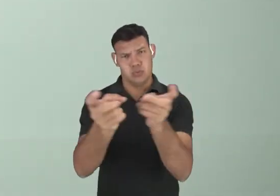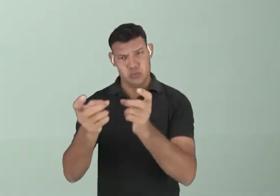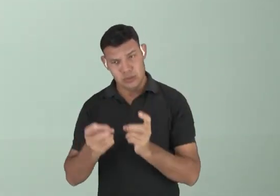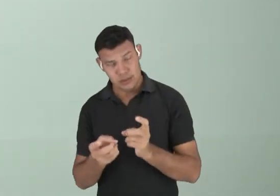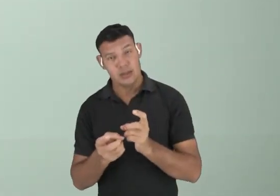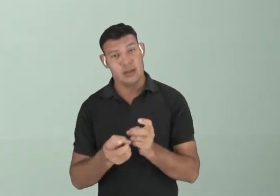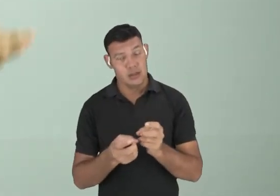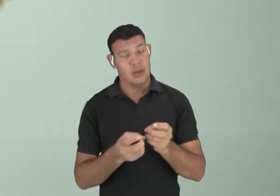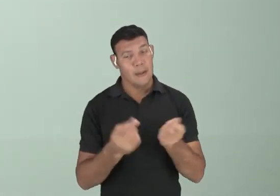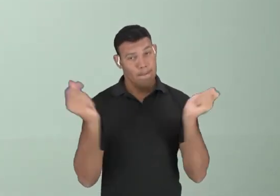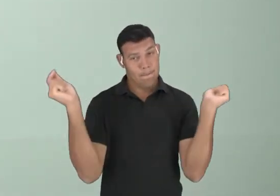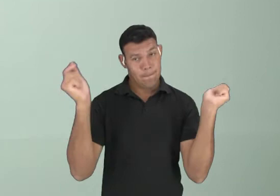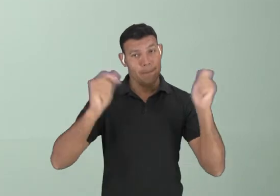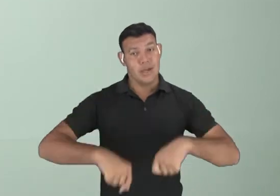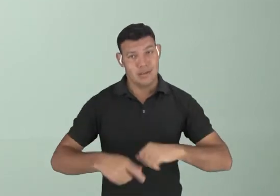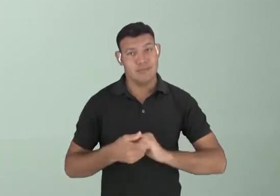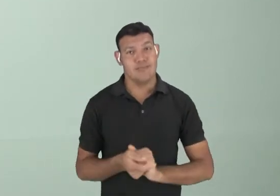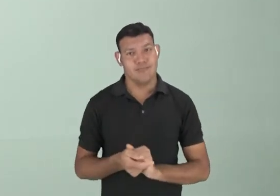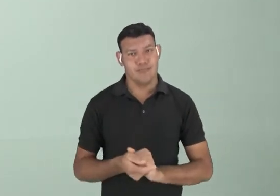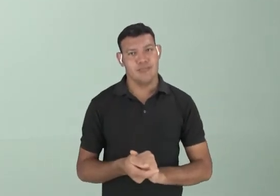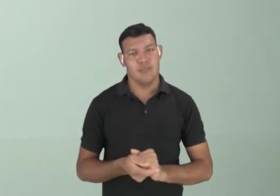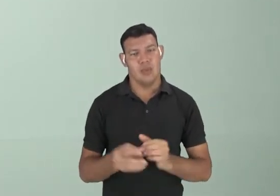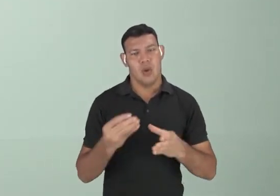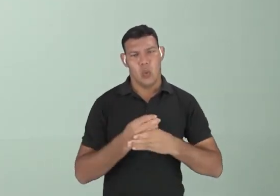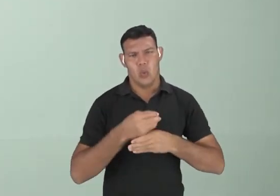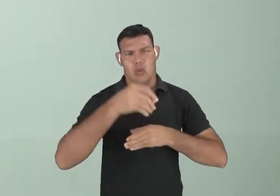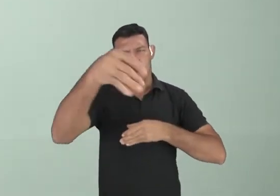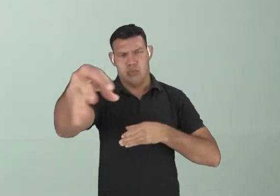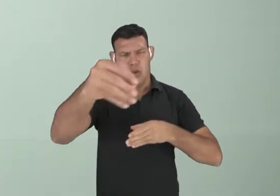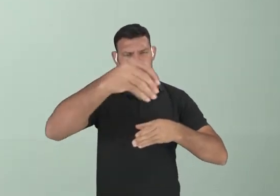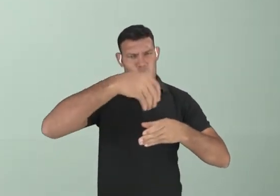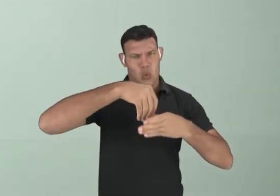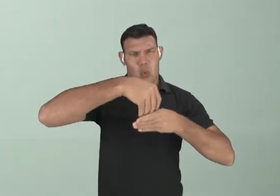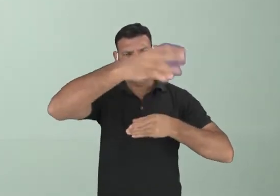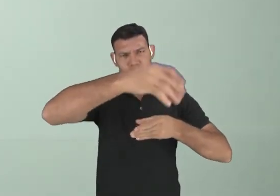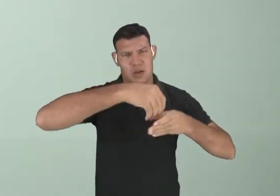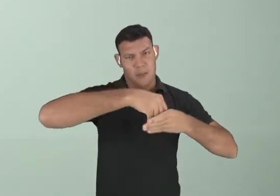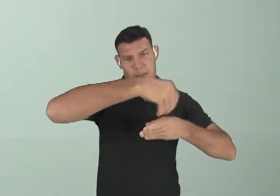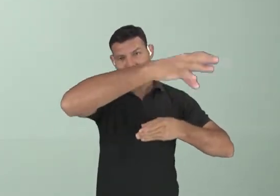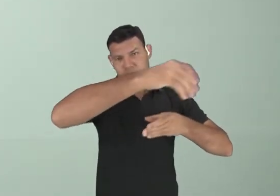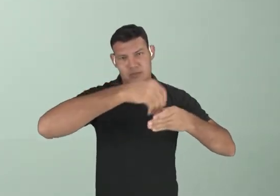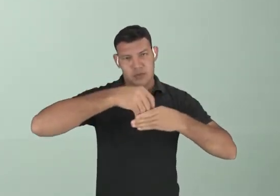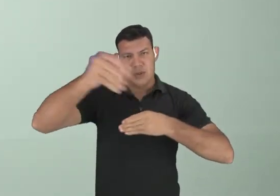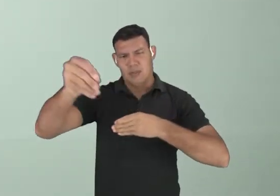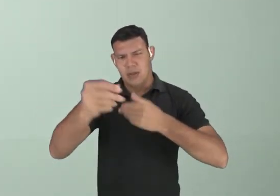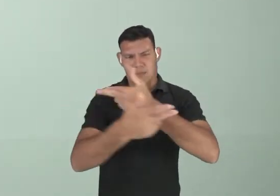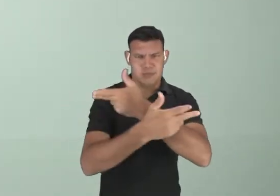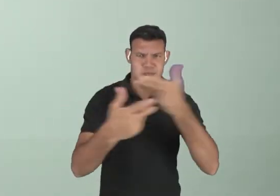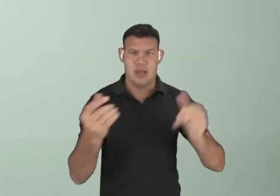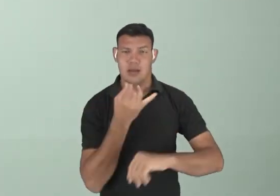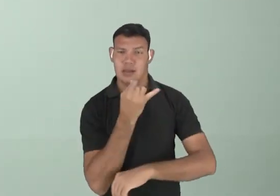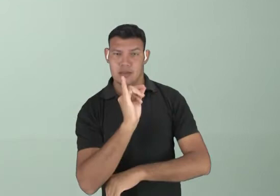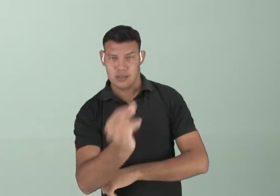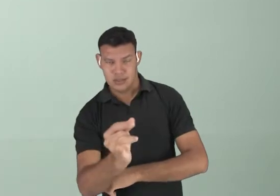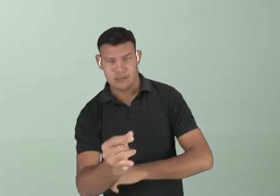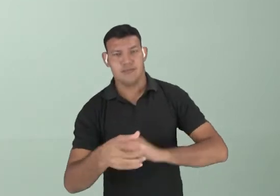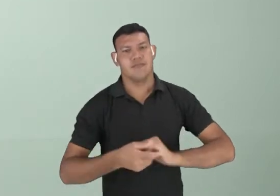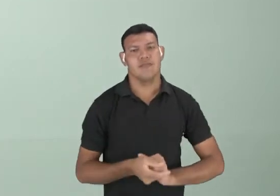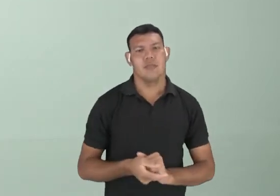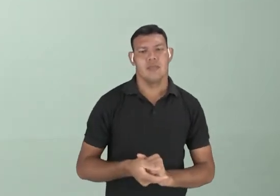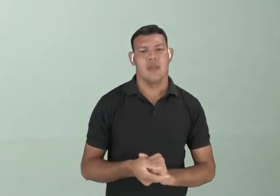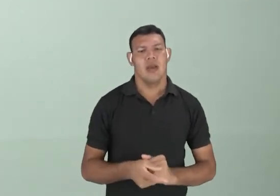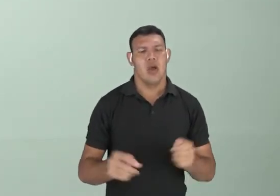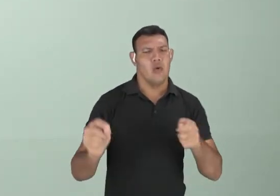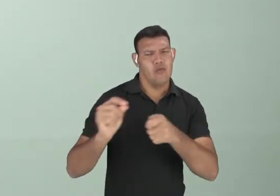permite, inclusive, que possa ser importado vários componentes eletrônicos, façam-se montagens nessa região, seja